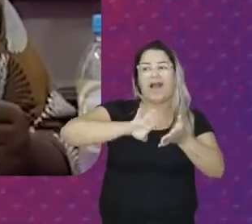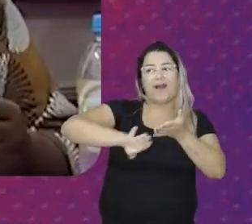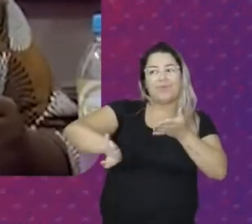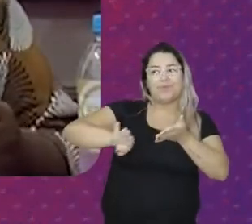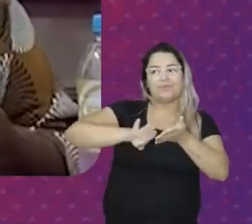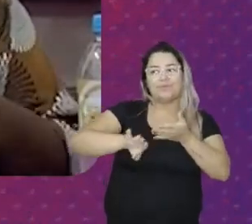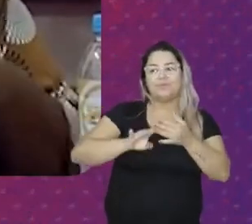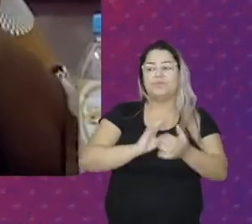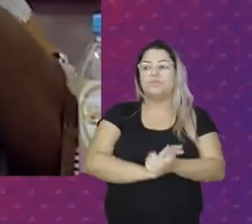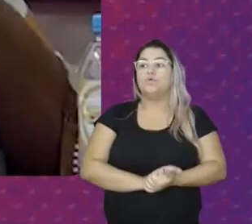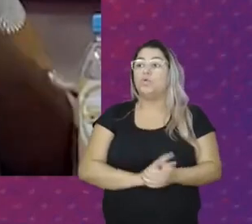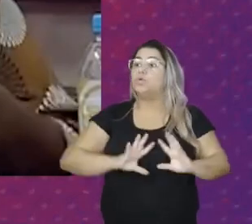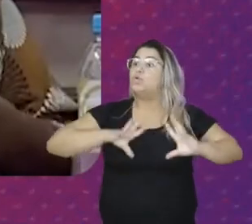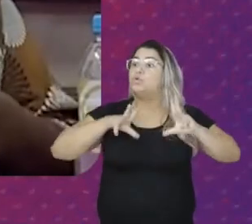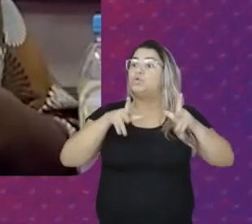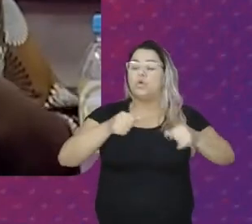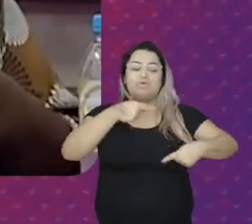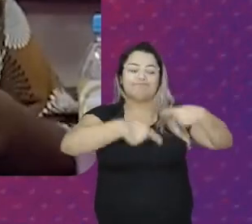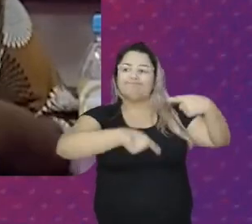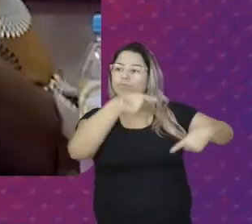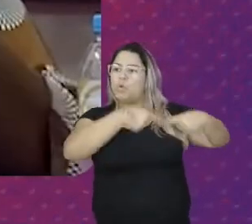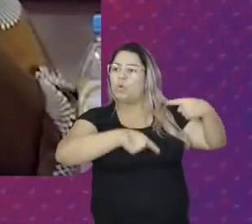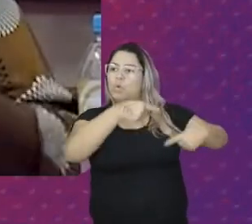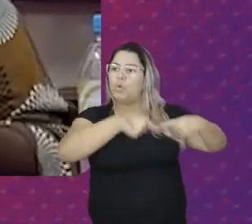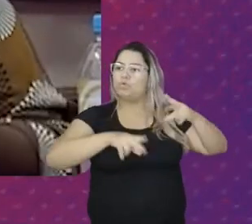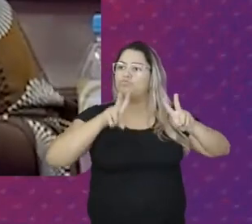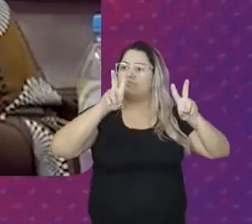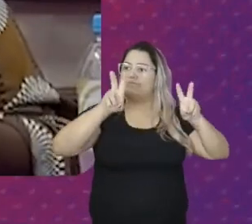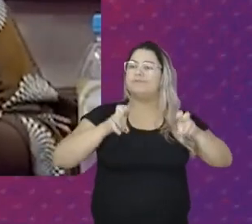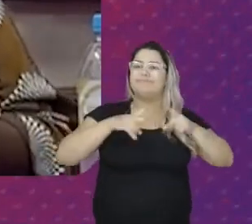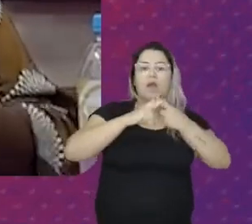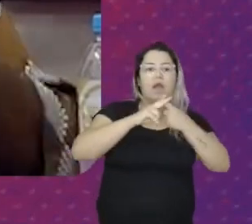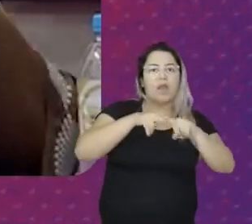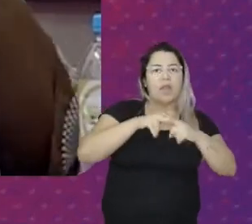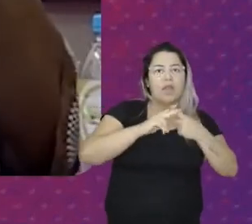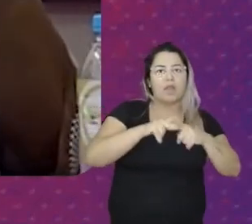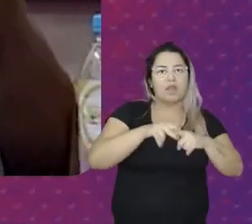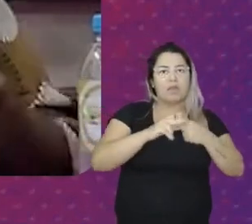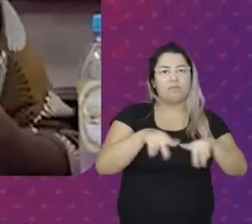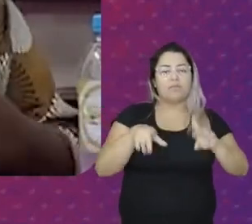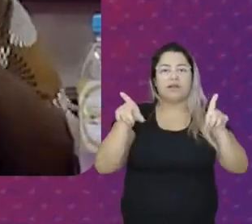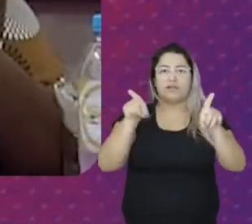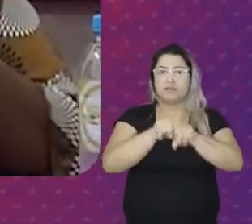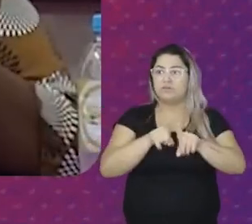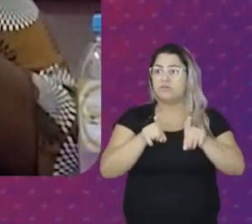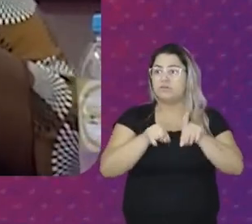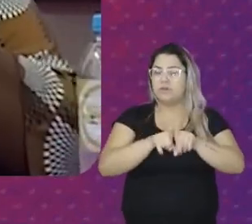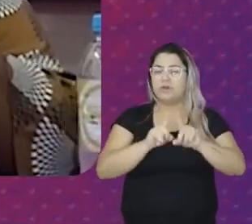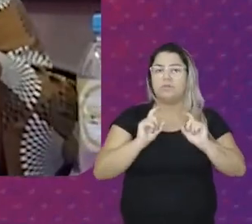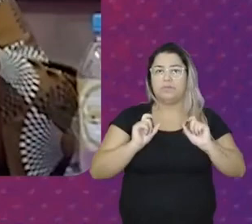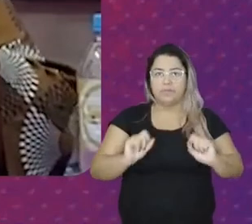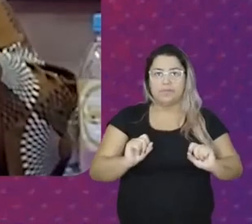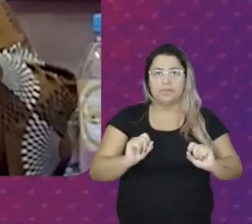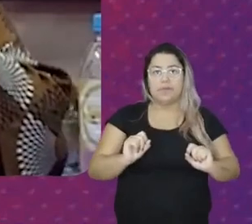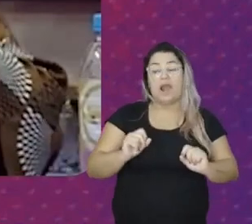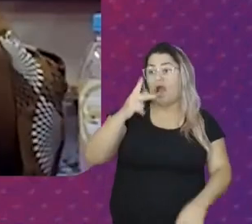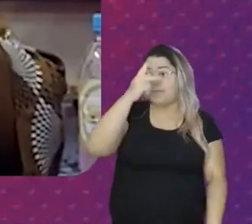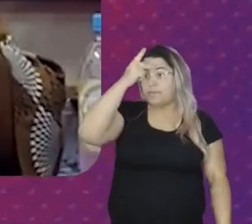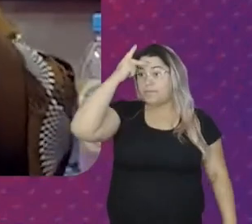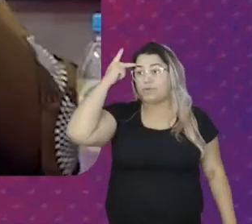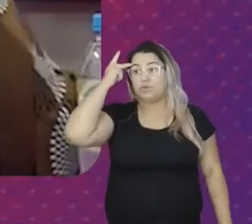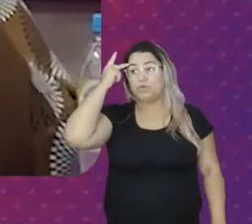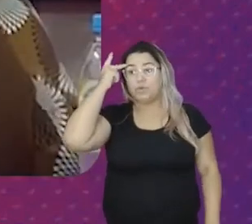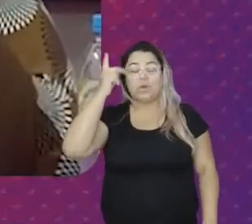abolição, todo o debate sobre reparação, seja no parlamento, aquelas pessoas